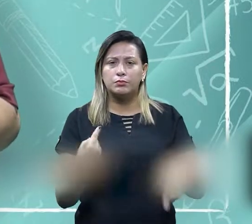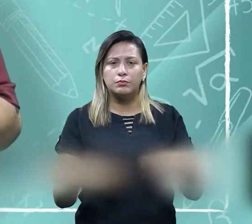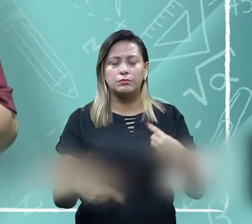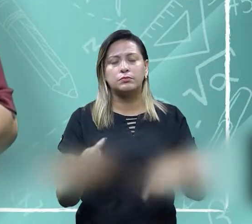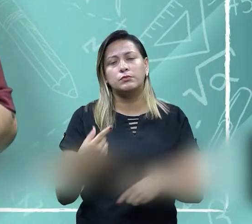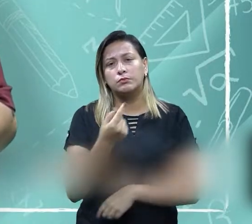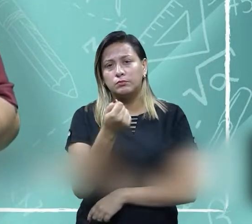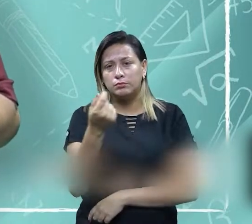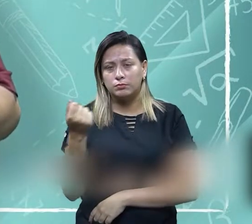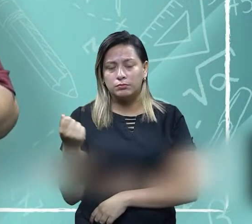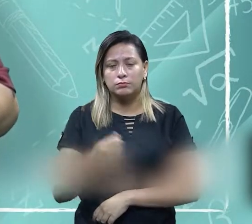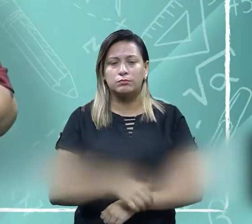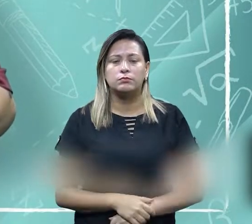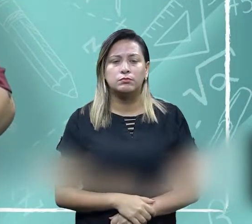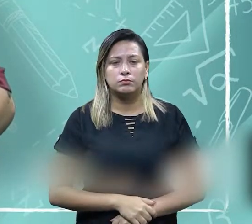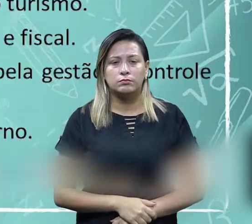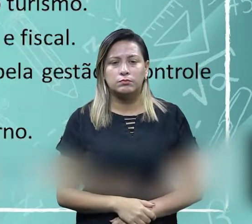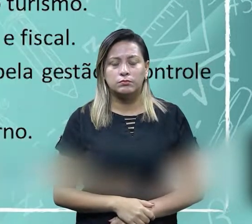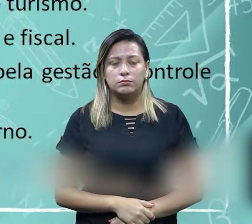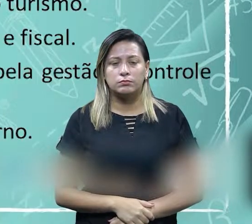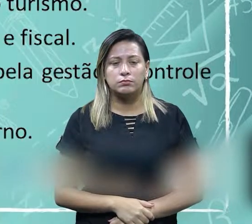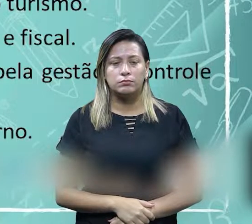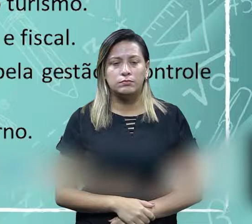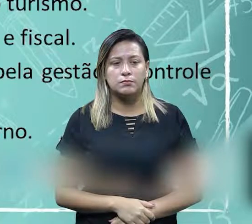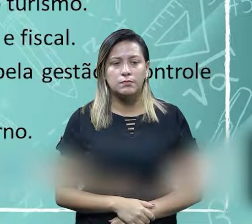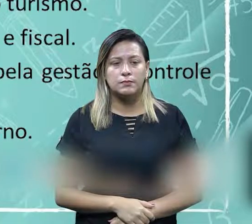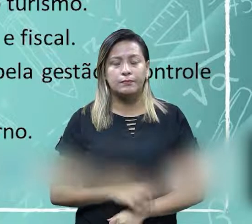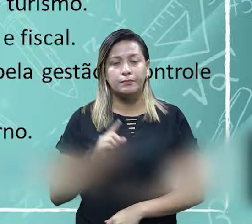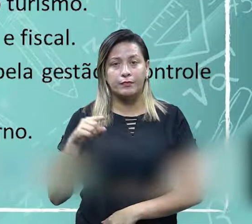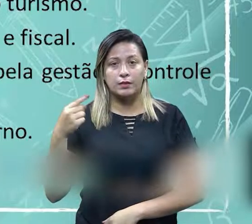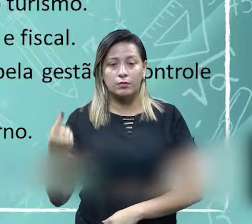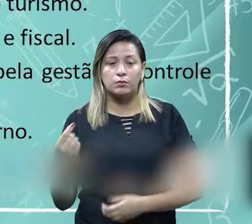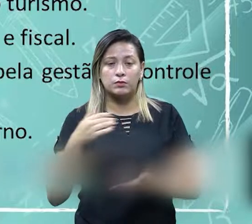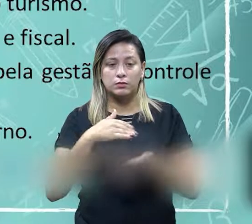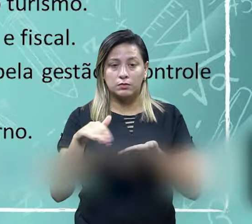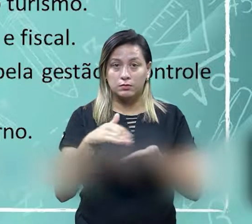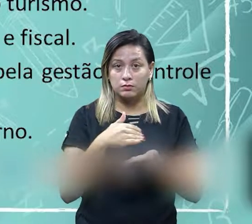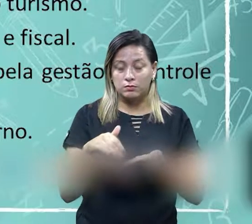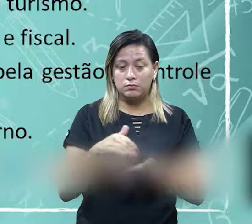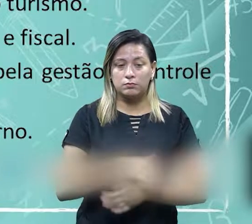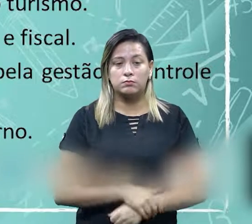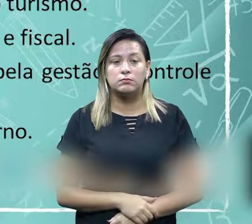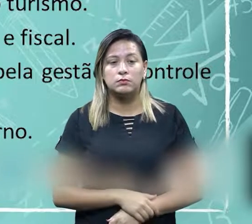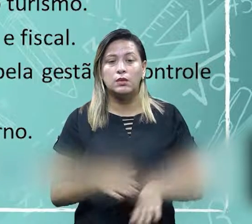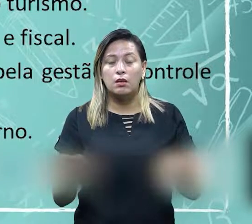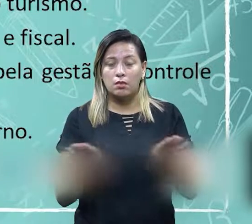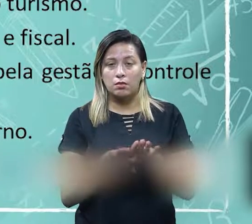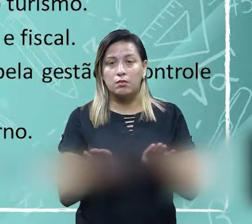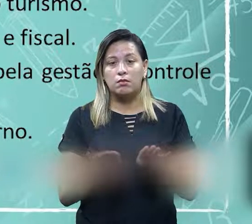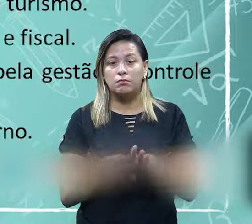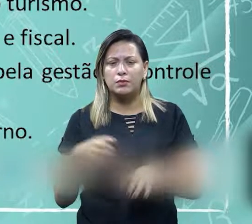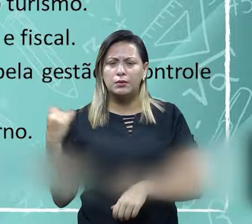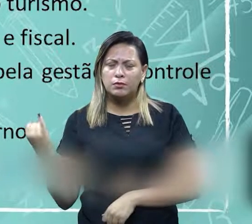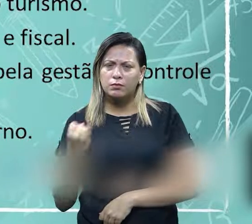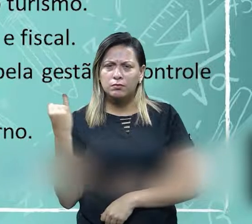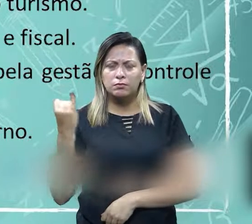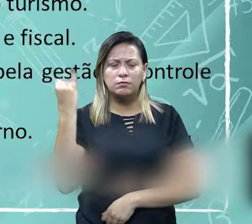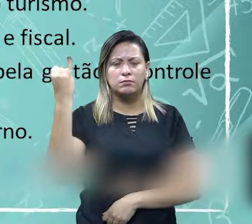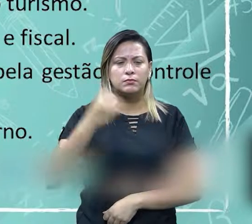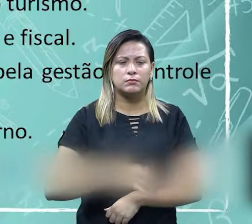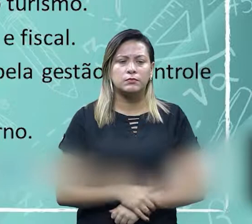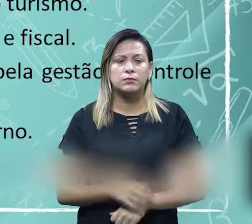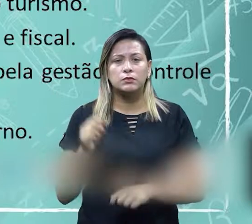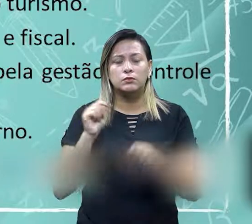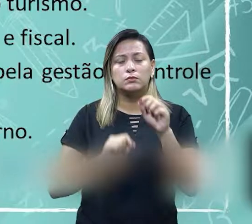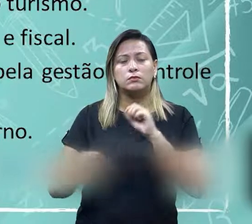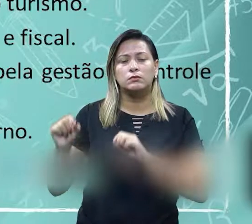monetárias, a política relacionada ao dinheiro. Outra secretaria que é extremamente importante e não tão muito falado